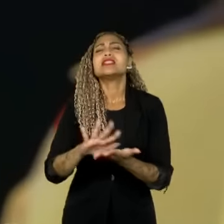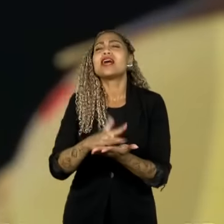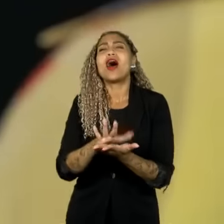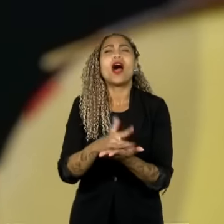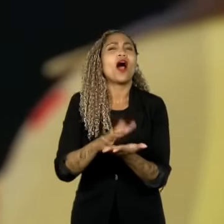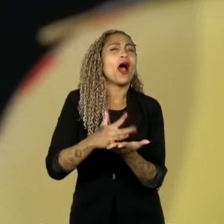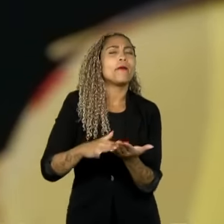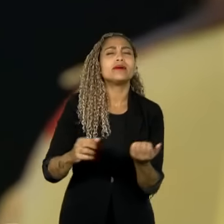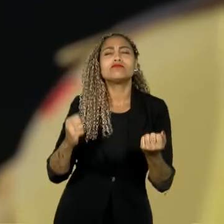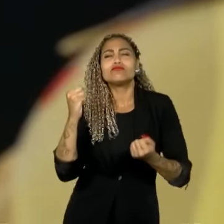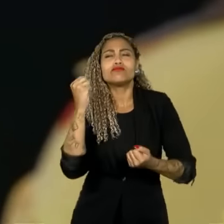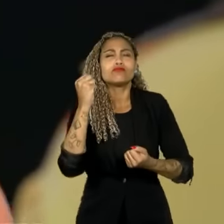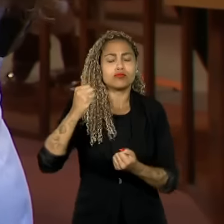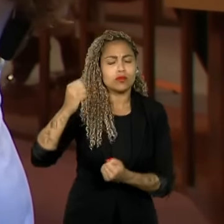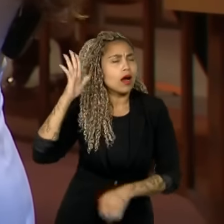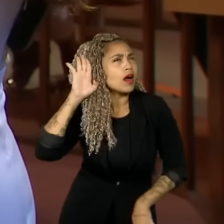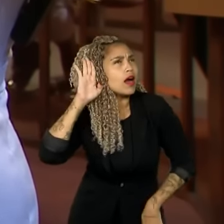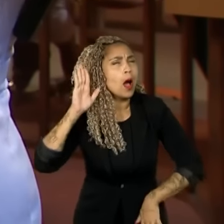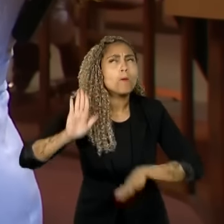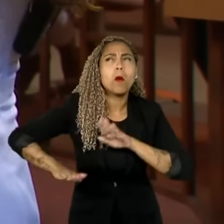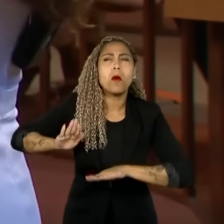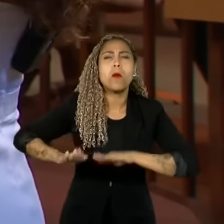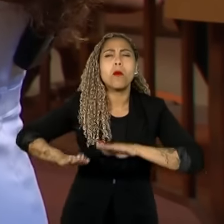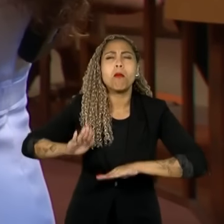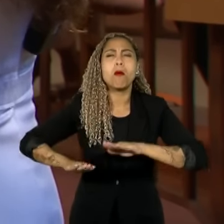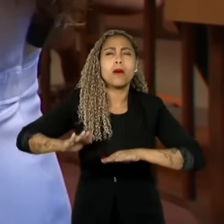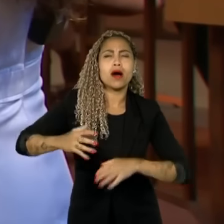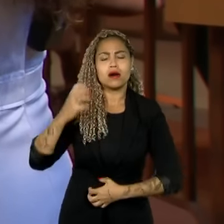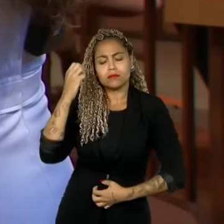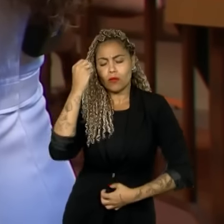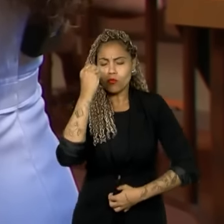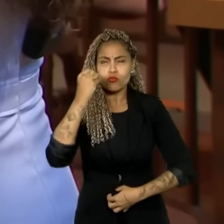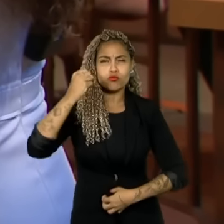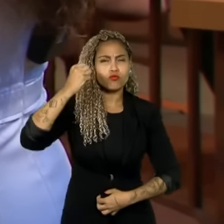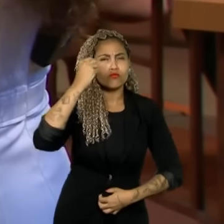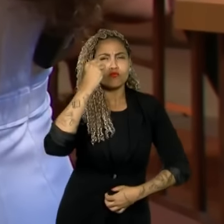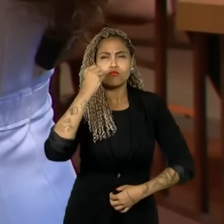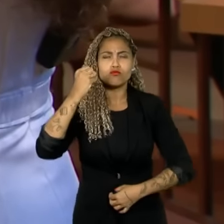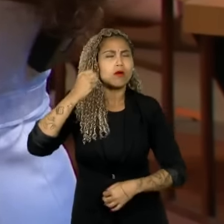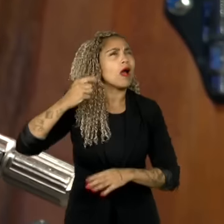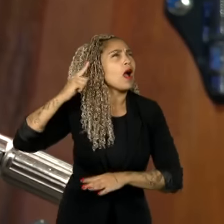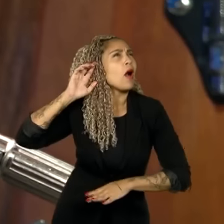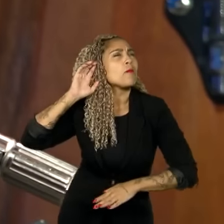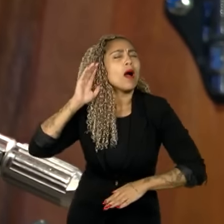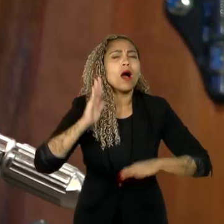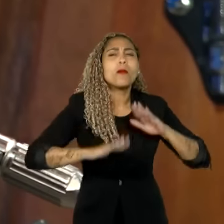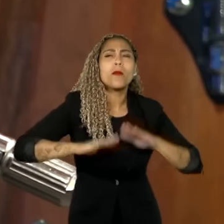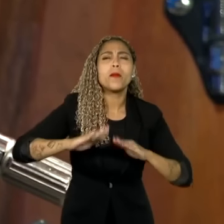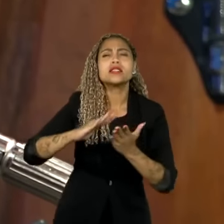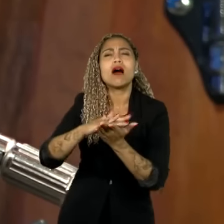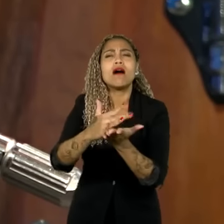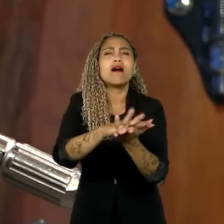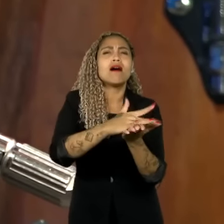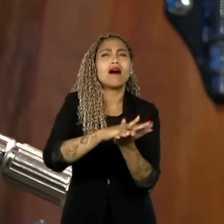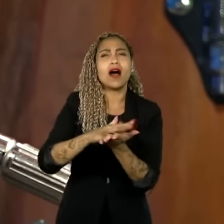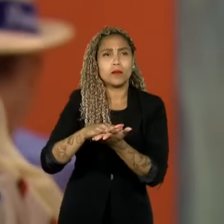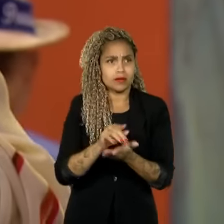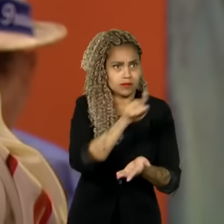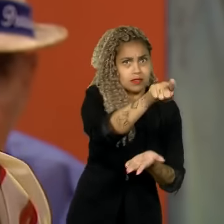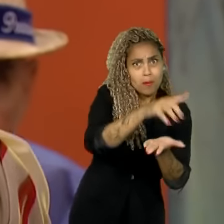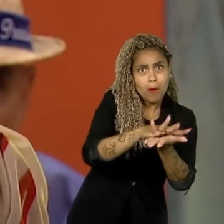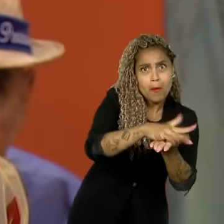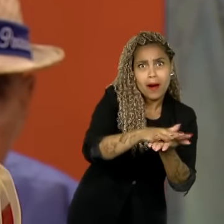o balaio no som dos tantãs. Rebolo que deita e que rola, me embalo e me embalo nos balangandãs. Bambeia de lá que eu bambeio, nesse